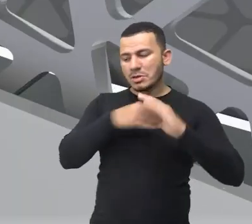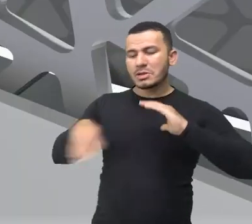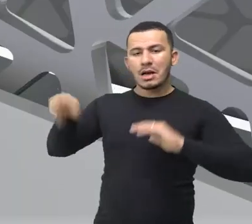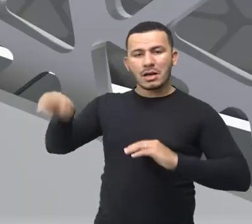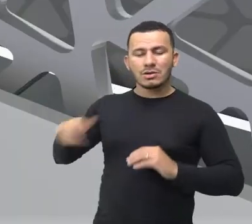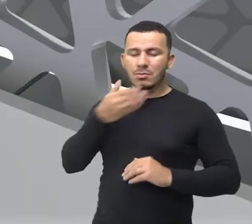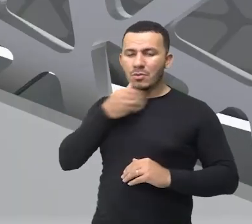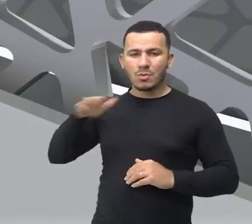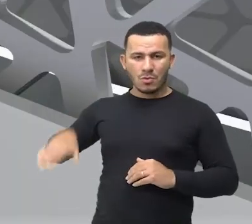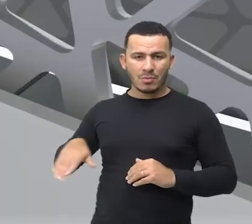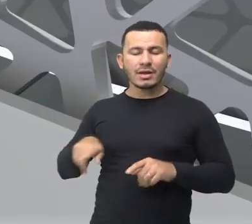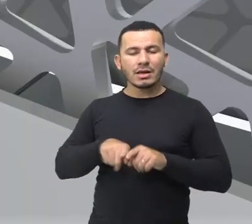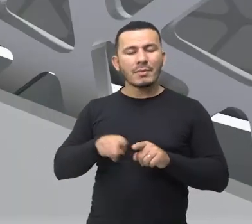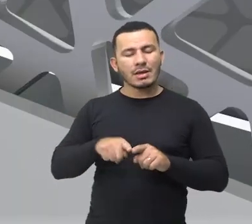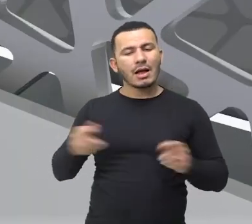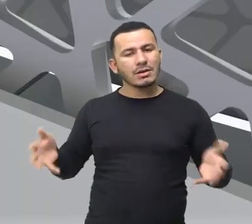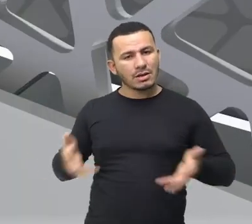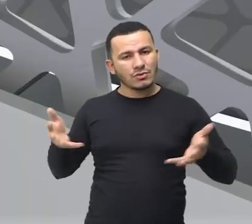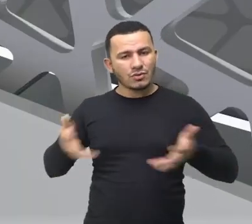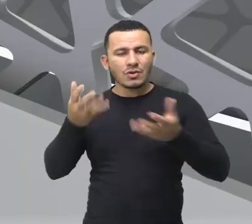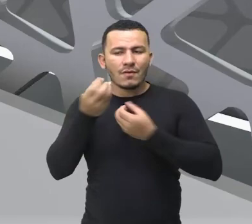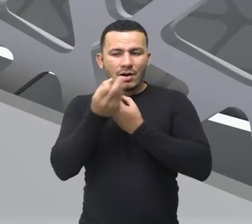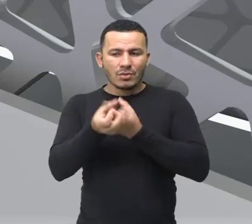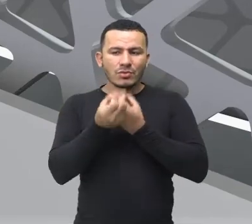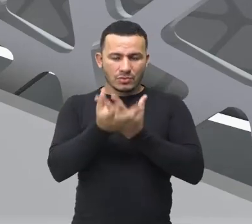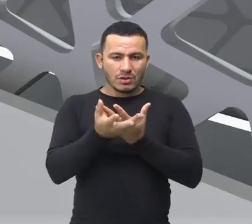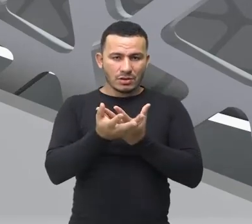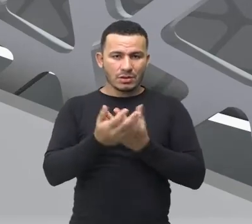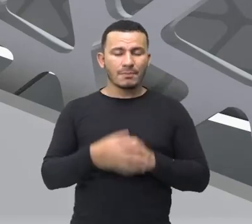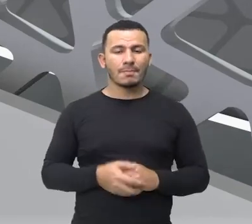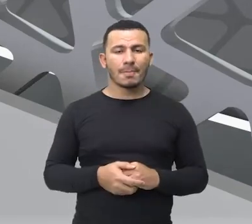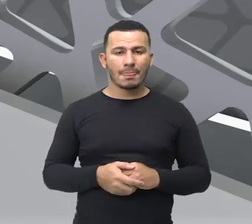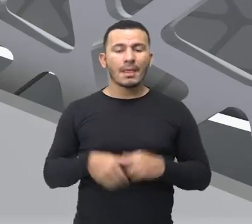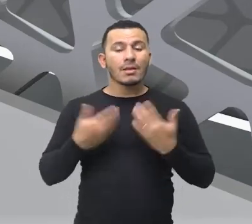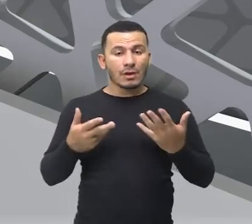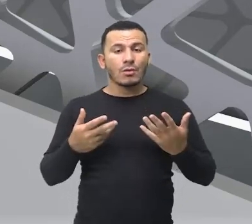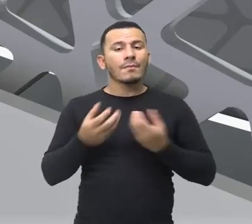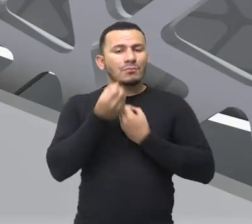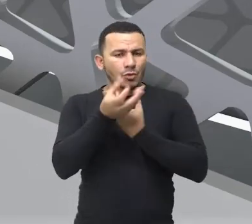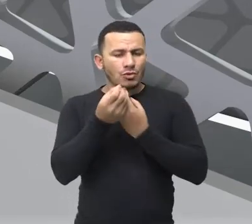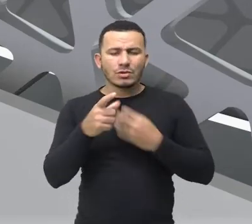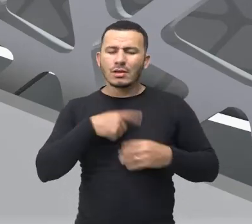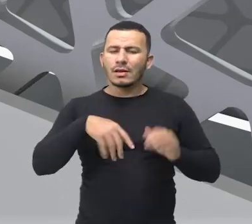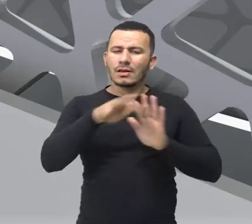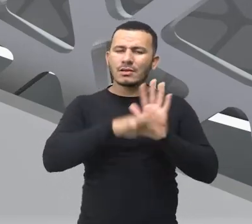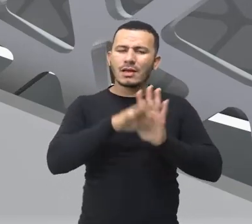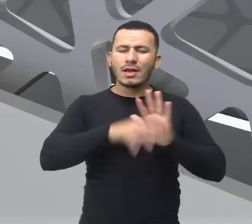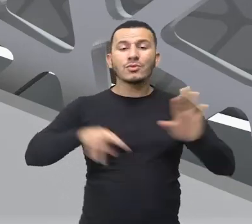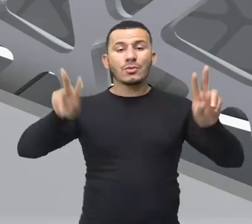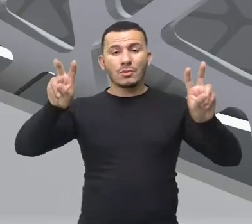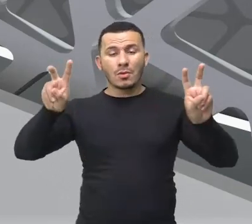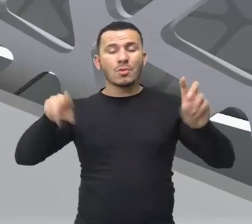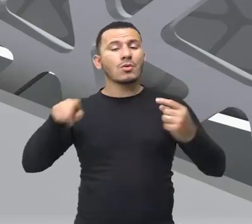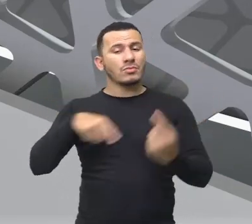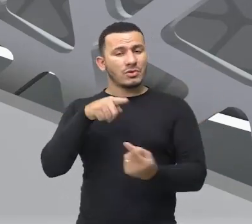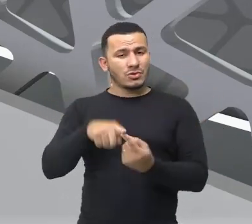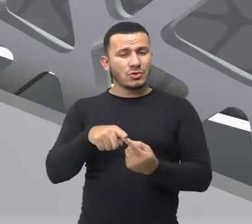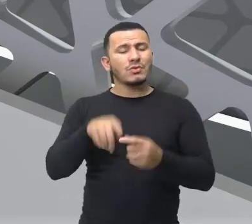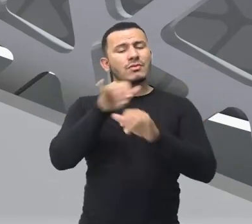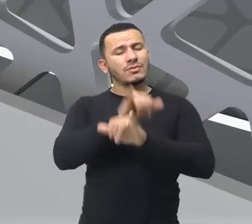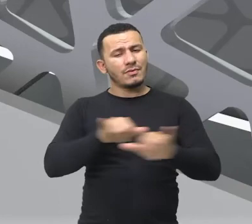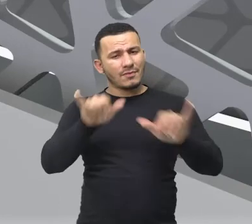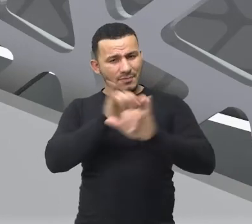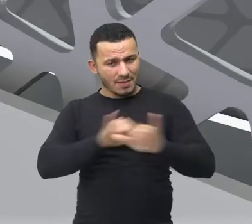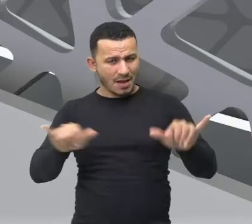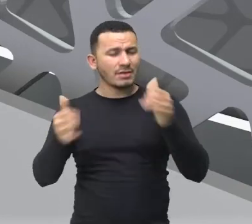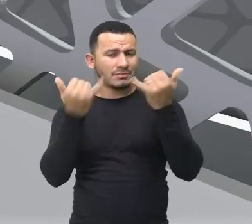credibilidade para a notícia, ok? Então percebe que a notícia ela é um texto que busca trazer